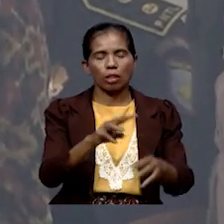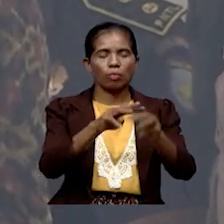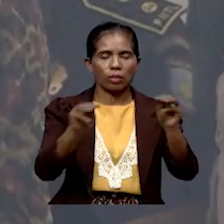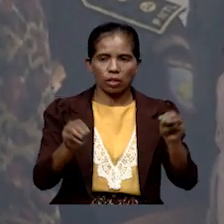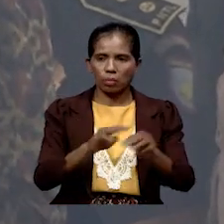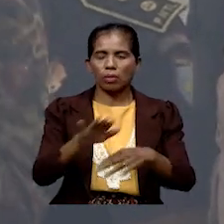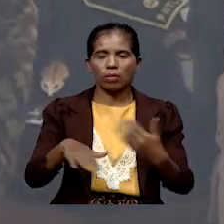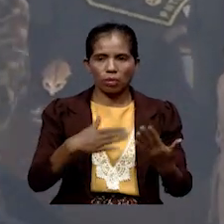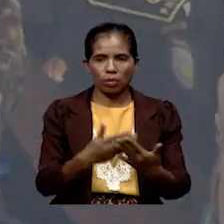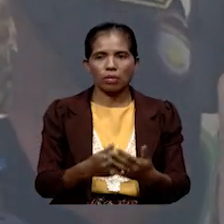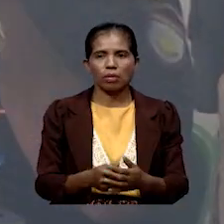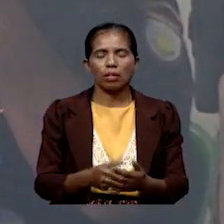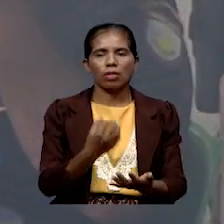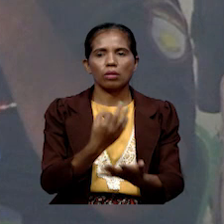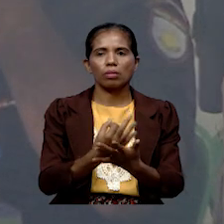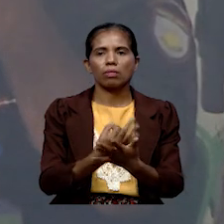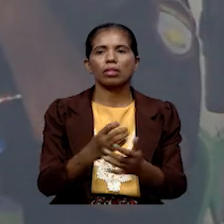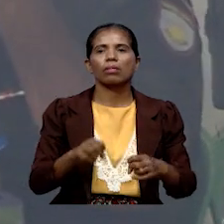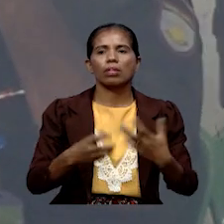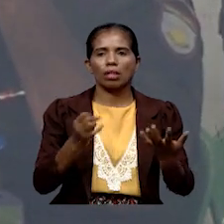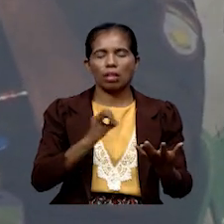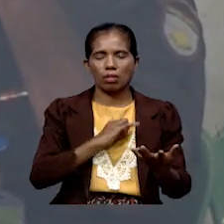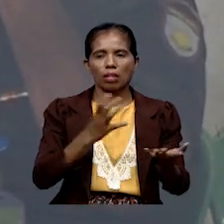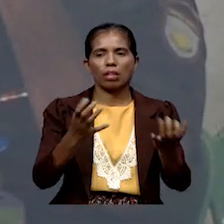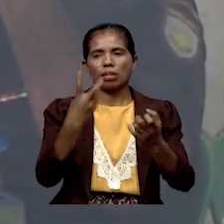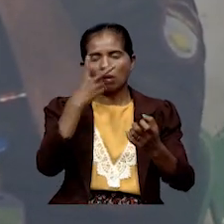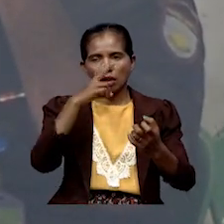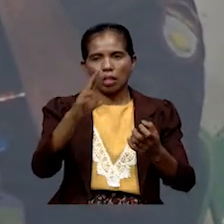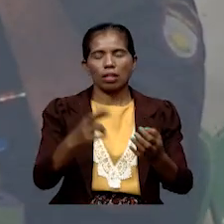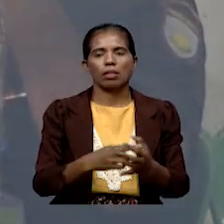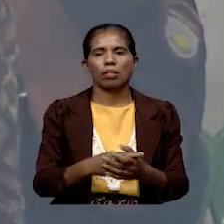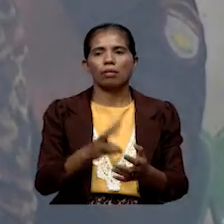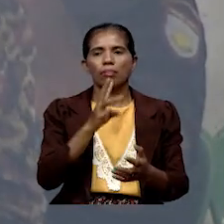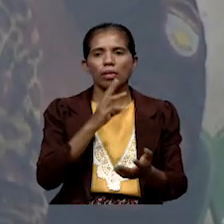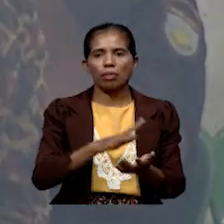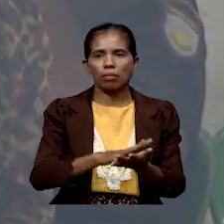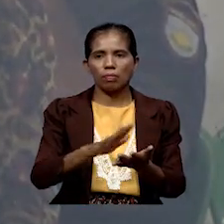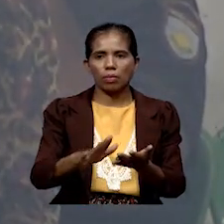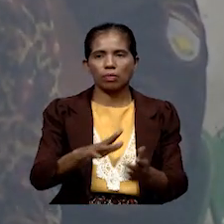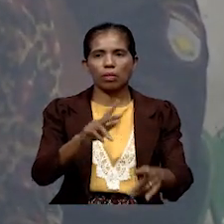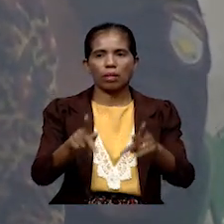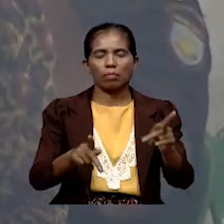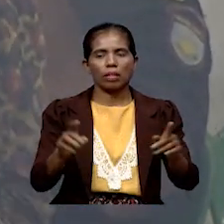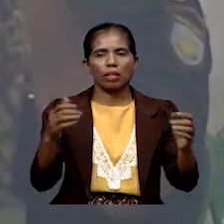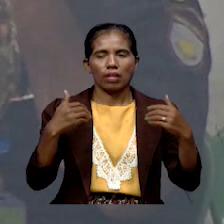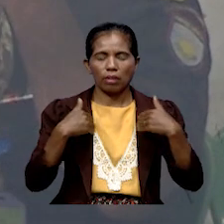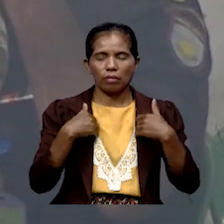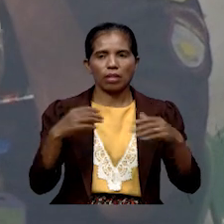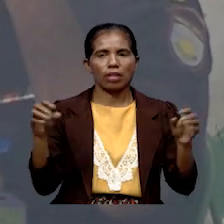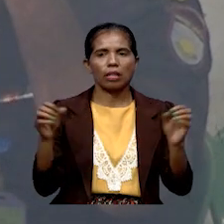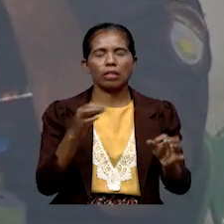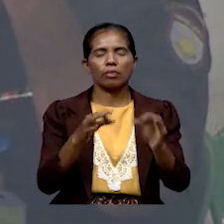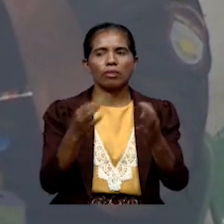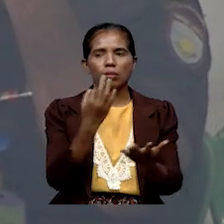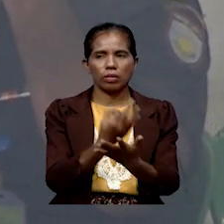hot. Orçamento hira hawakar katu hari ni resultado. Pe mos ia doni ba komunidade sira kala ia. Se orçamento tau ba